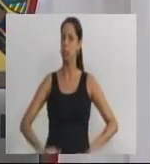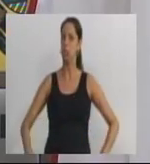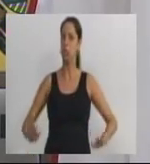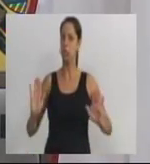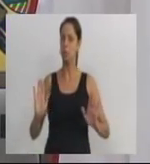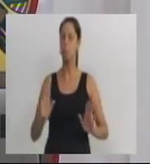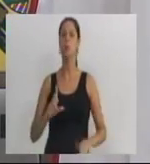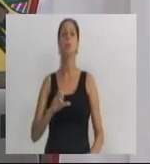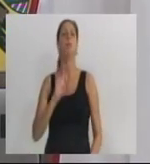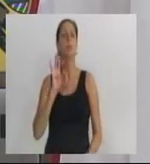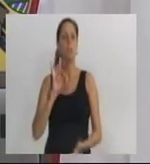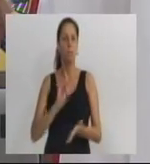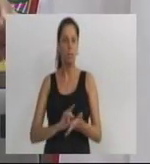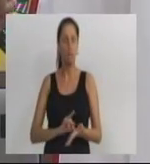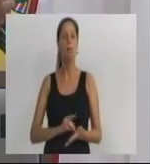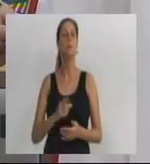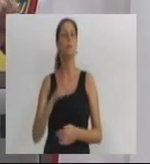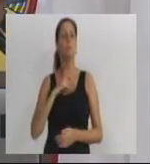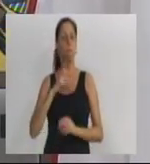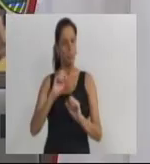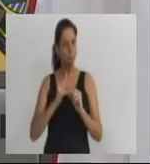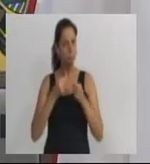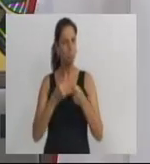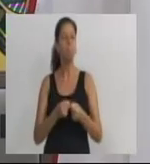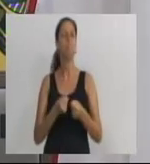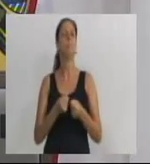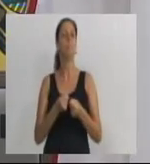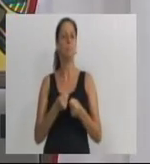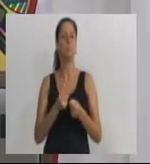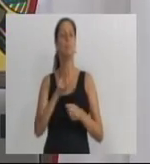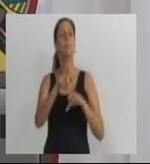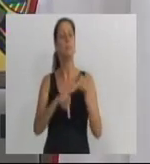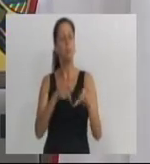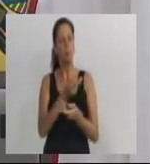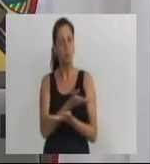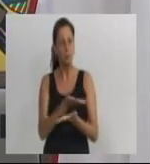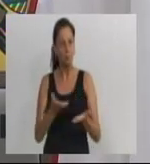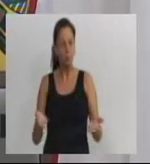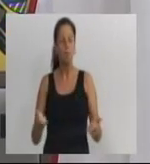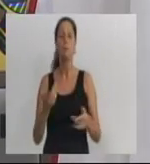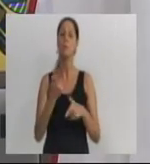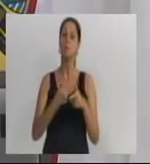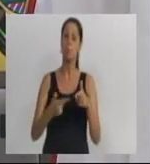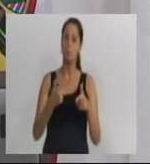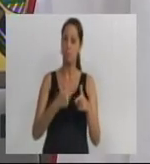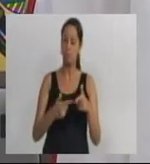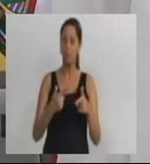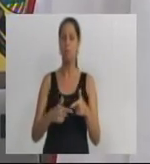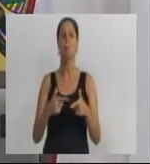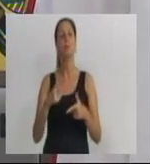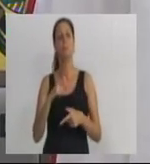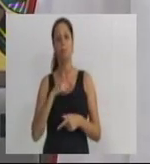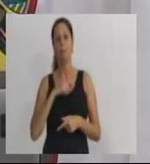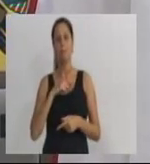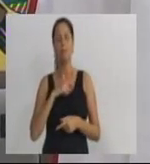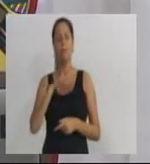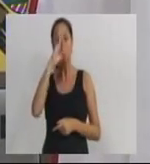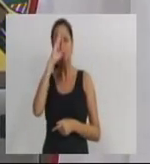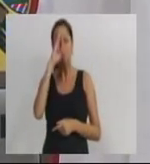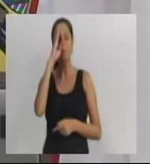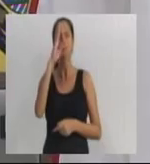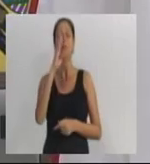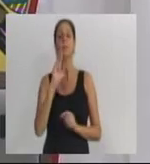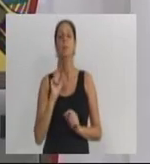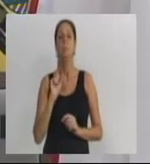elevado espírito público, que dedica sua vida, sua gestão, para poder atender as demandas da nossa sociedade, da nossa comunidade, principalmente aquelas